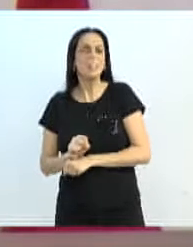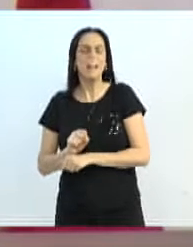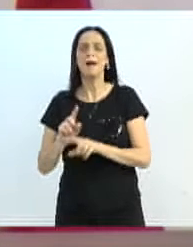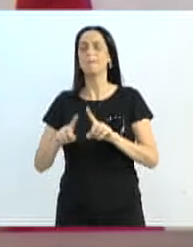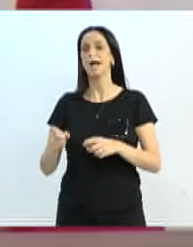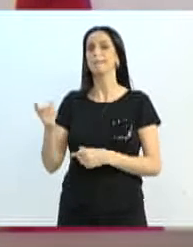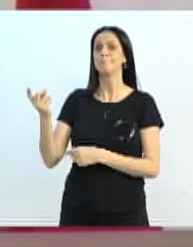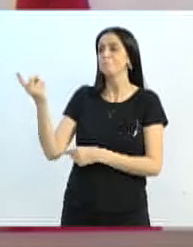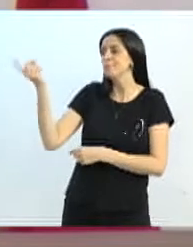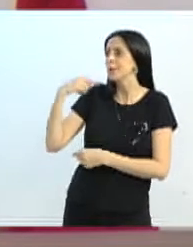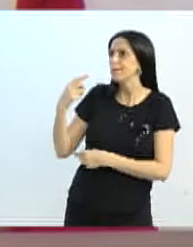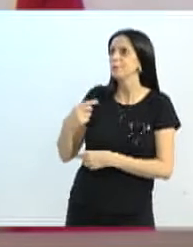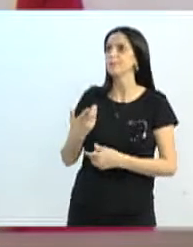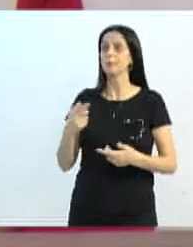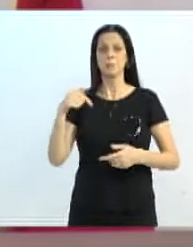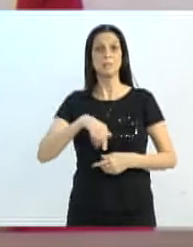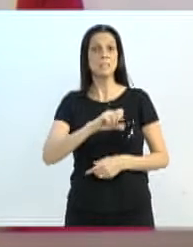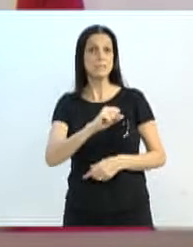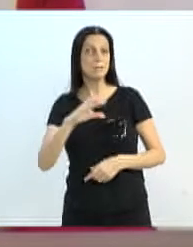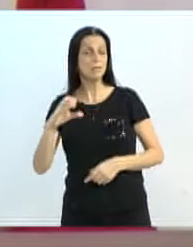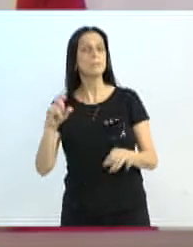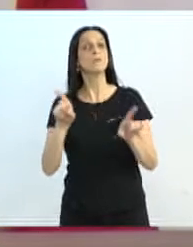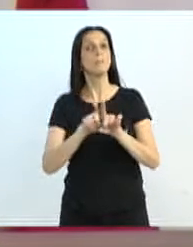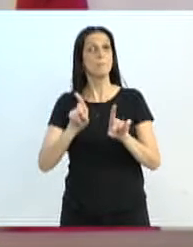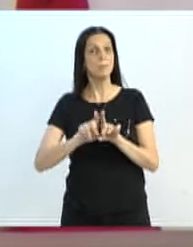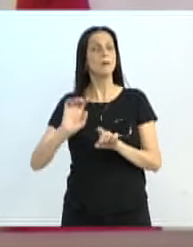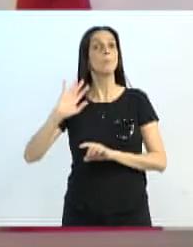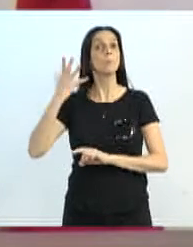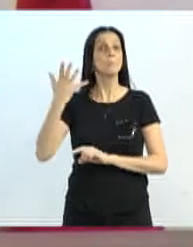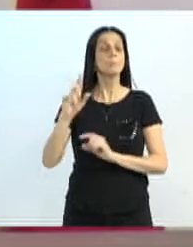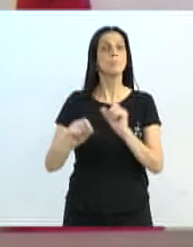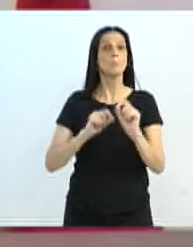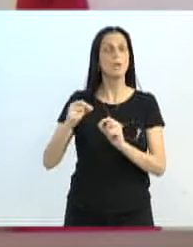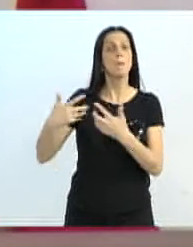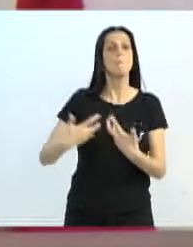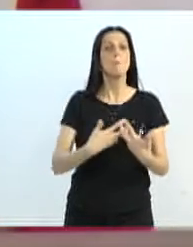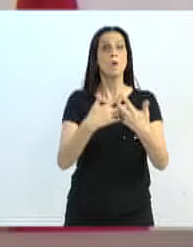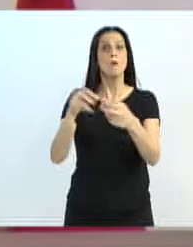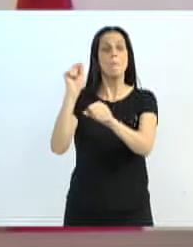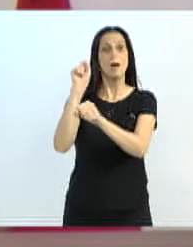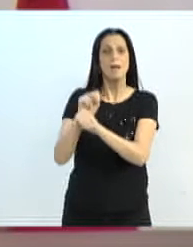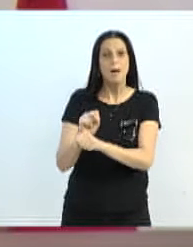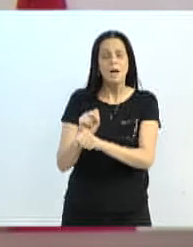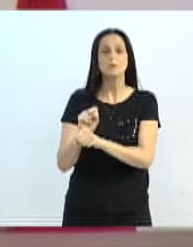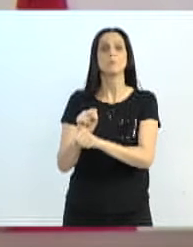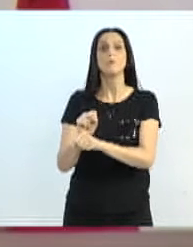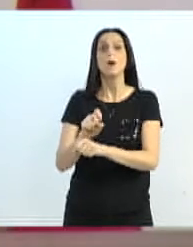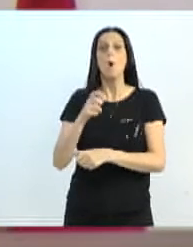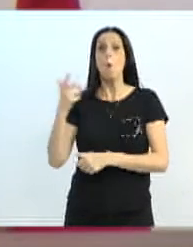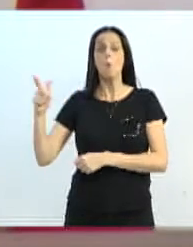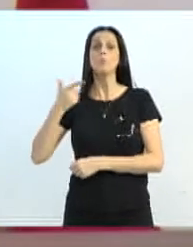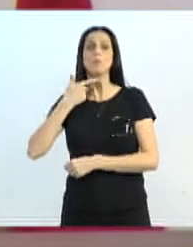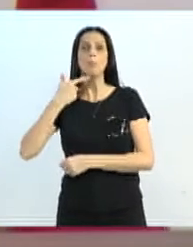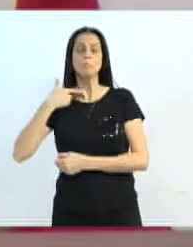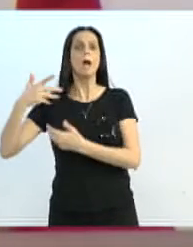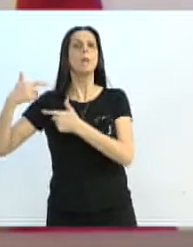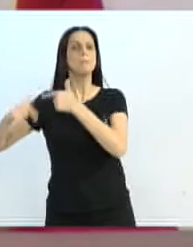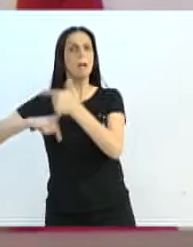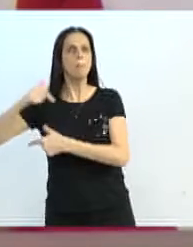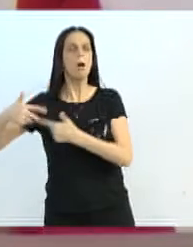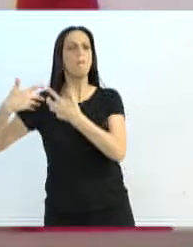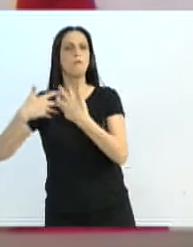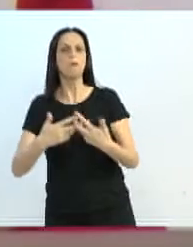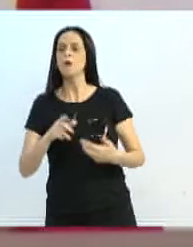Santa Catarina, por exemplo, sendo atacados, caminhões sendo apedrejados, motoristas sendo esculhambados, xingados, humilhados, para-brisas